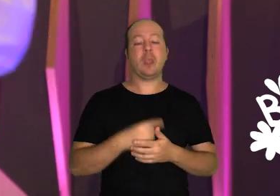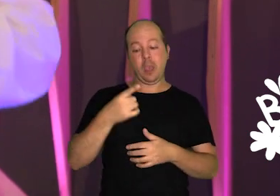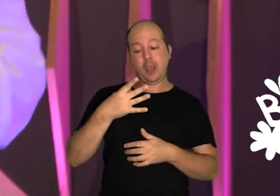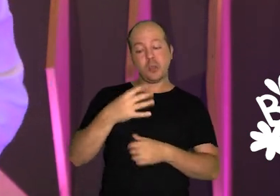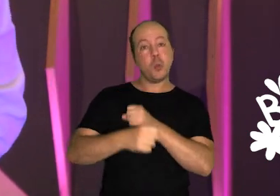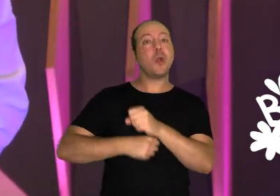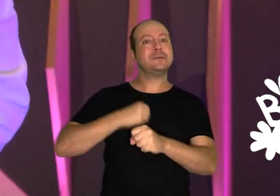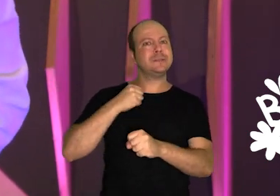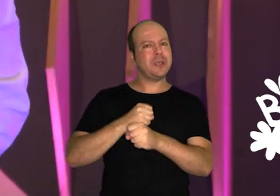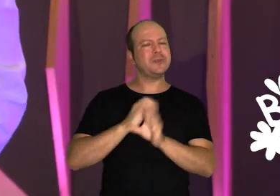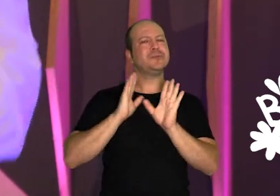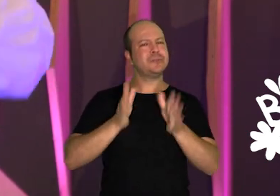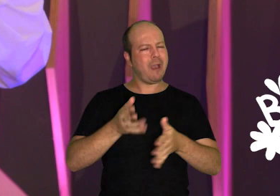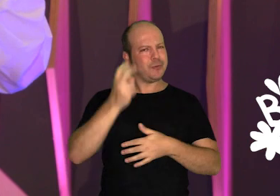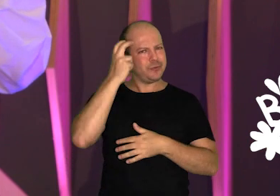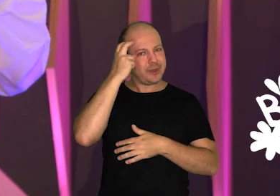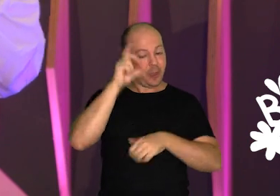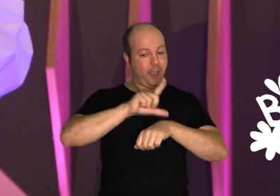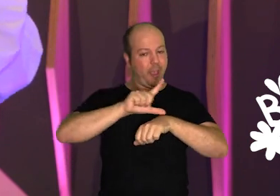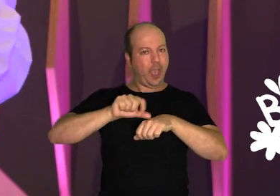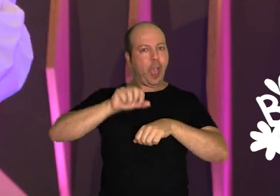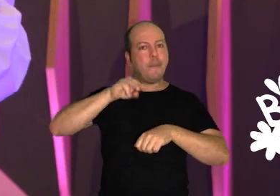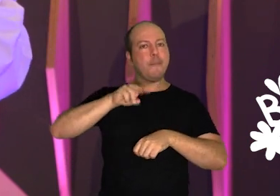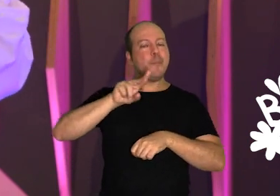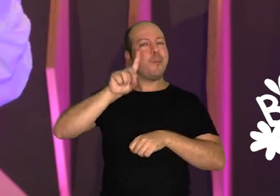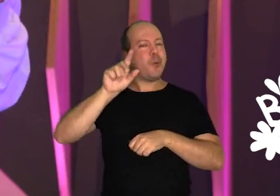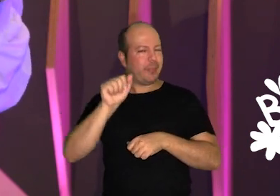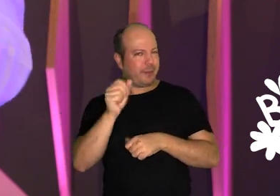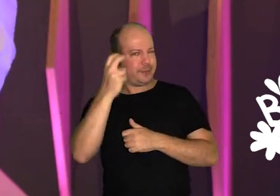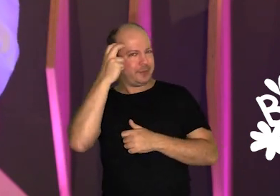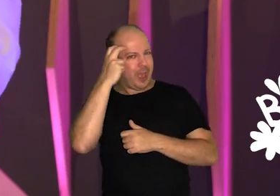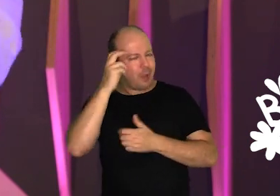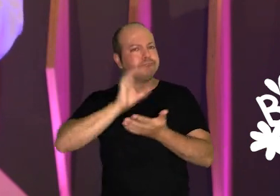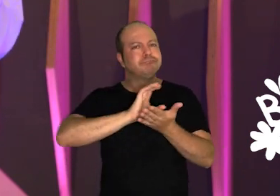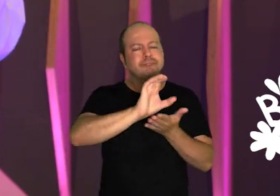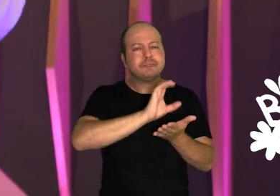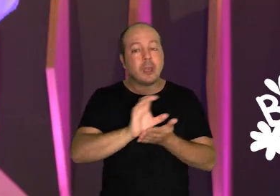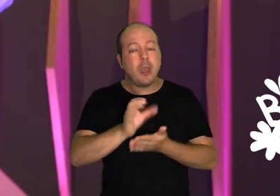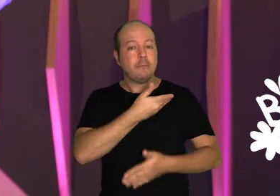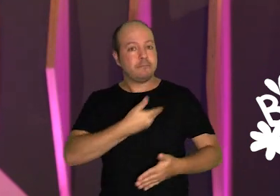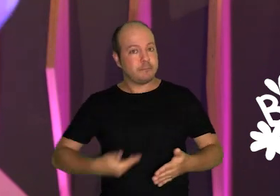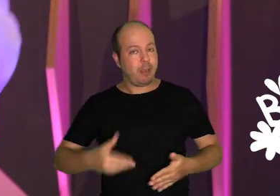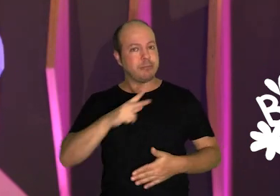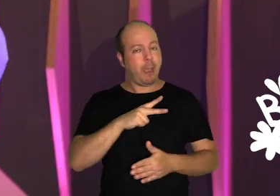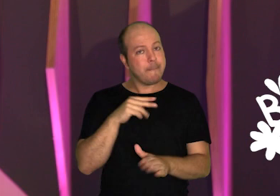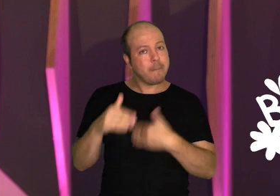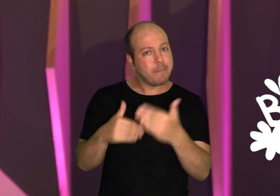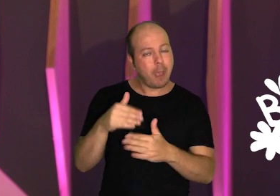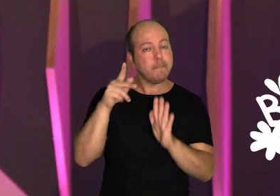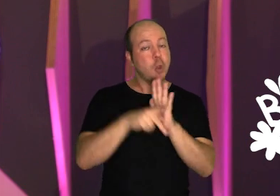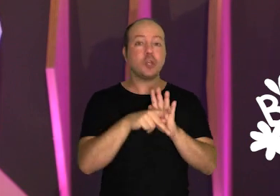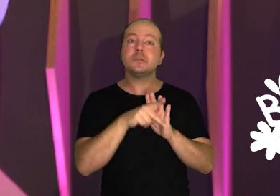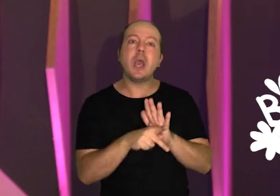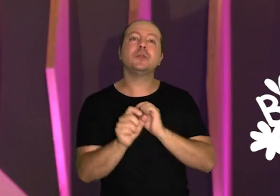14 anos no mercado cultural, a Muda atua na gestão de investimento social, privado e no desenvolvimento de